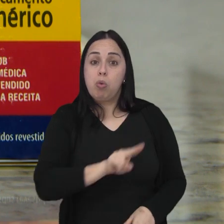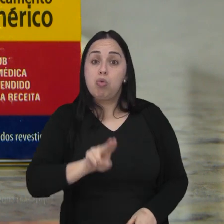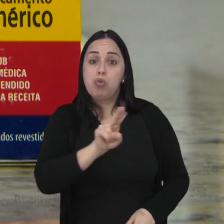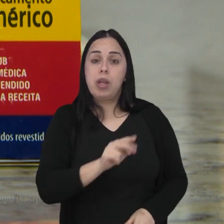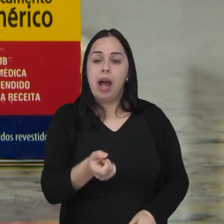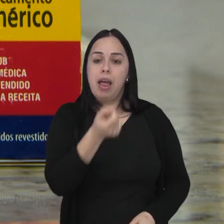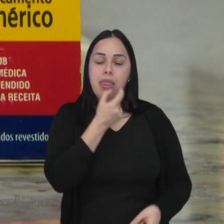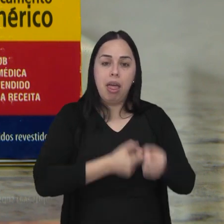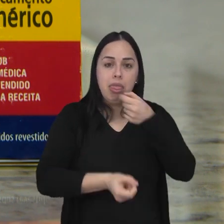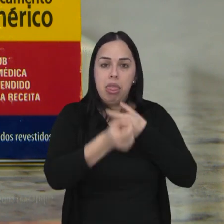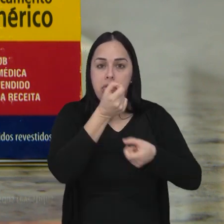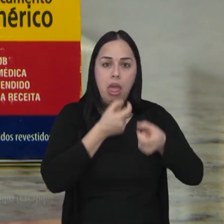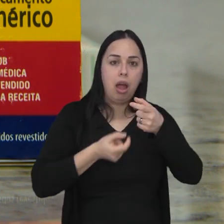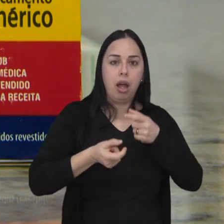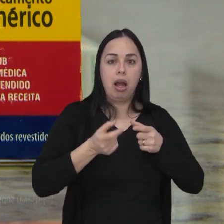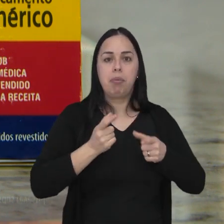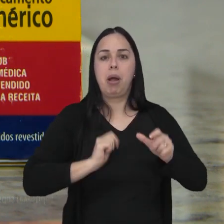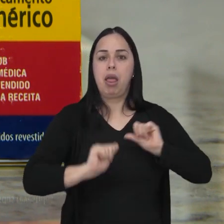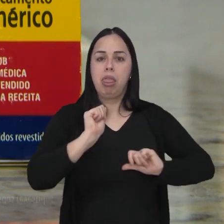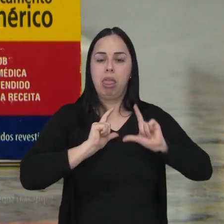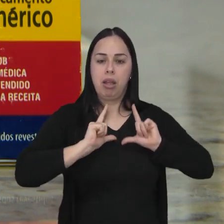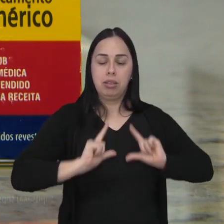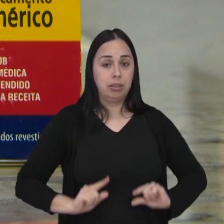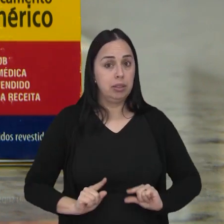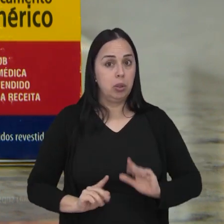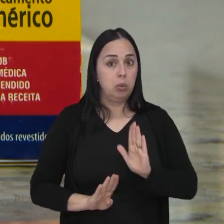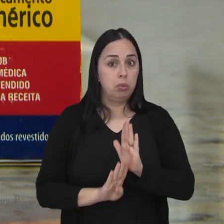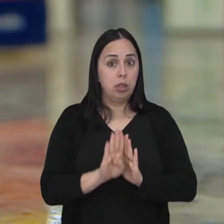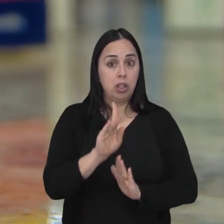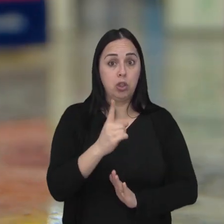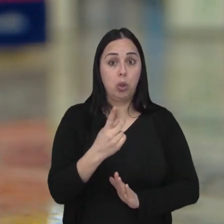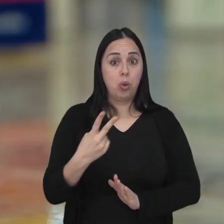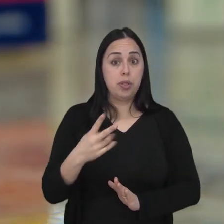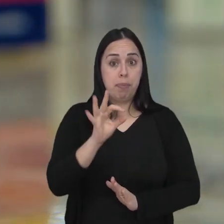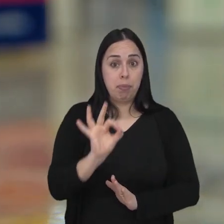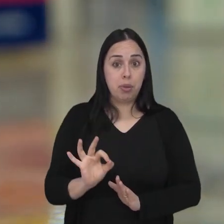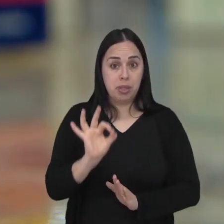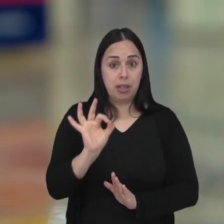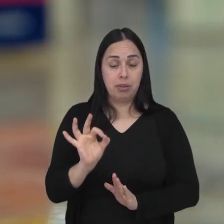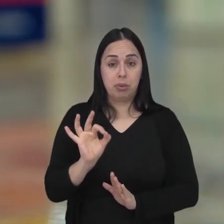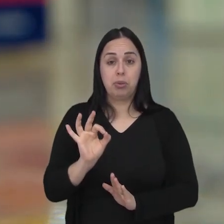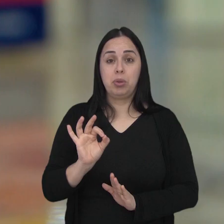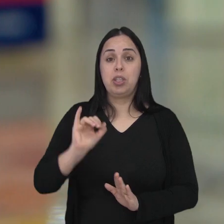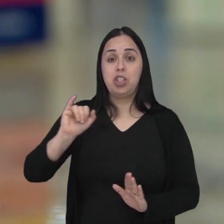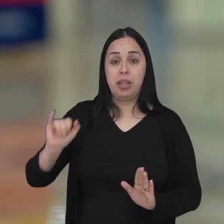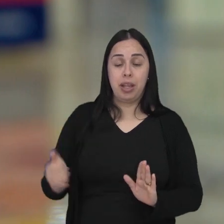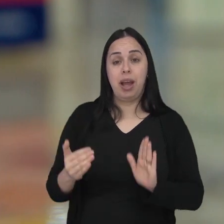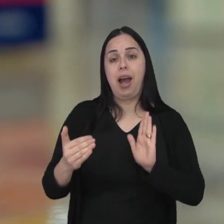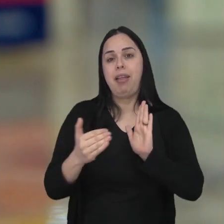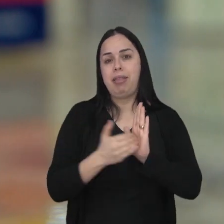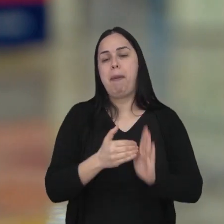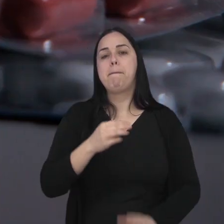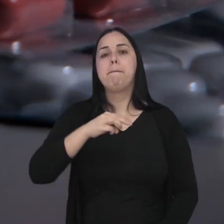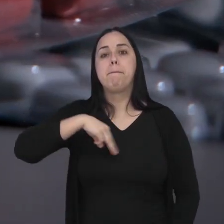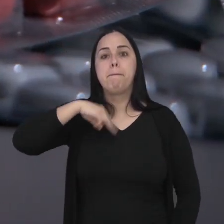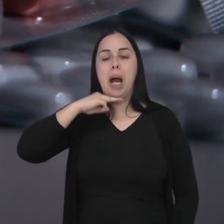uso de antidepressivos entre empregados no Brasil aumentou 12% nos primeiros 3 meses do ano, na comparação